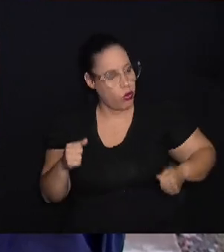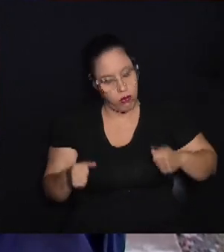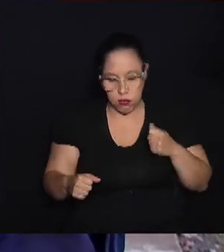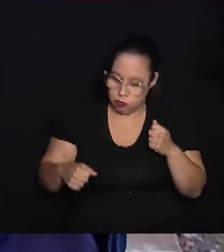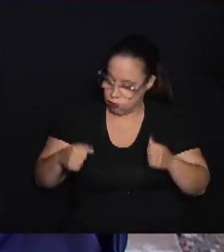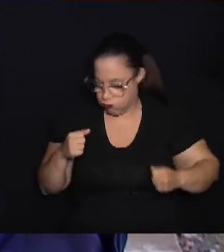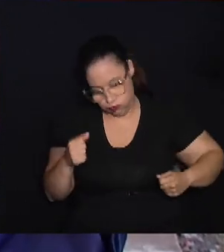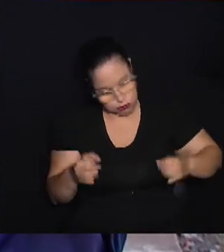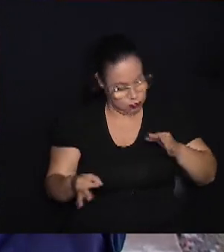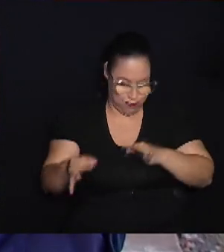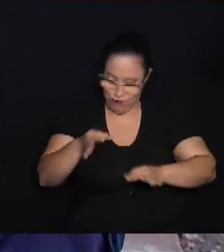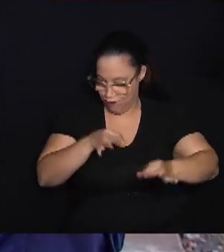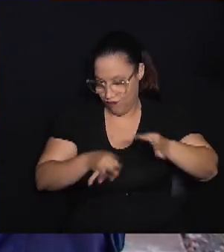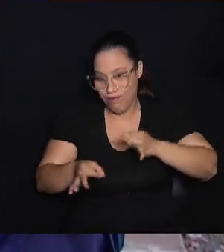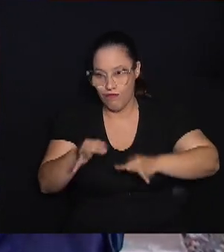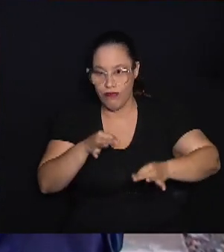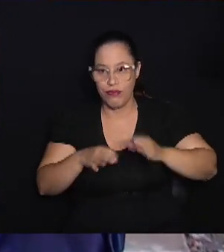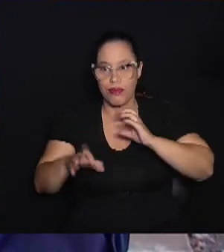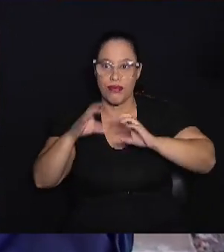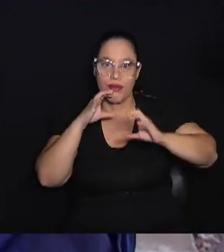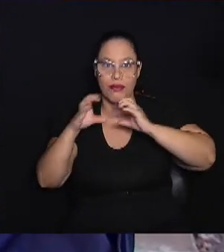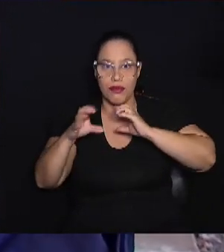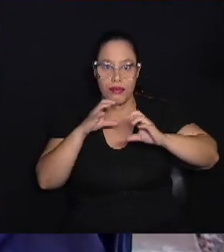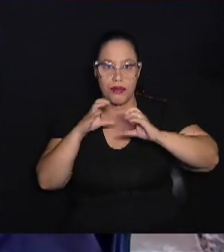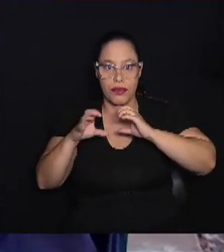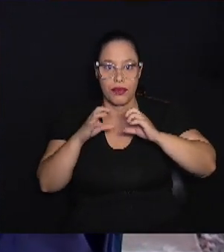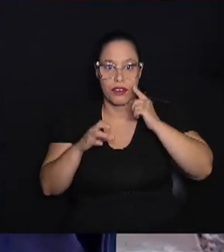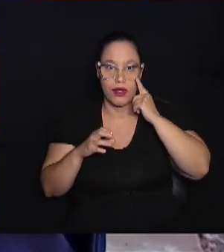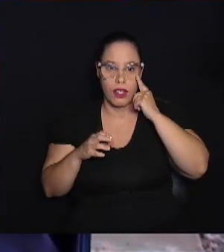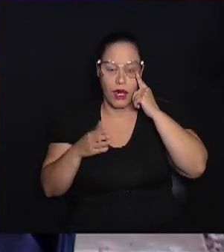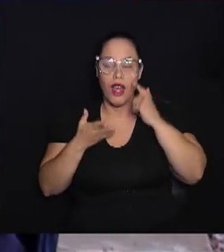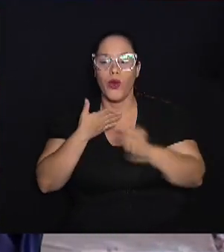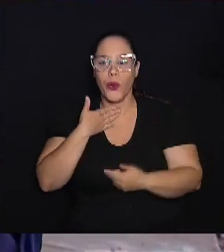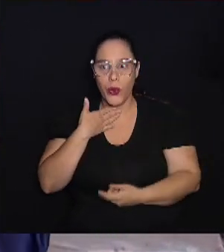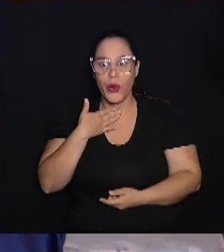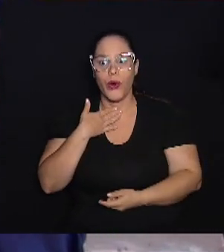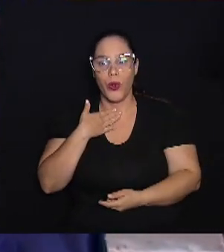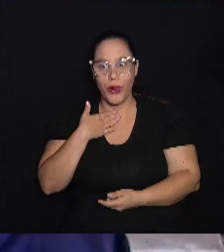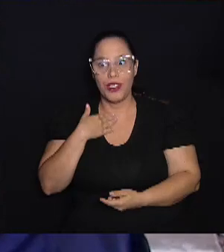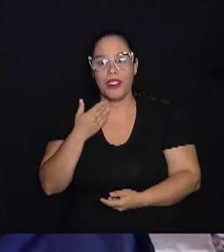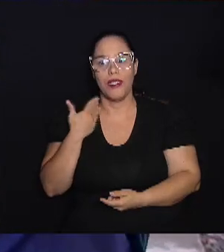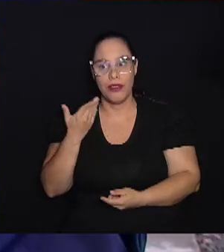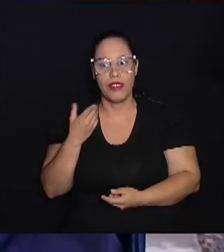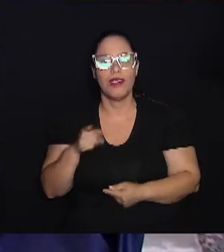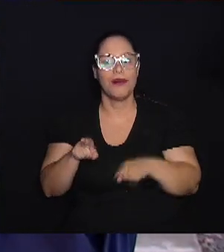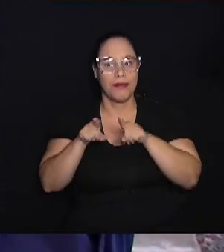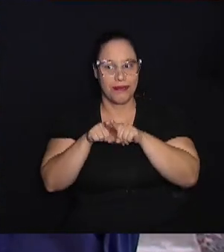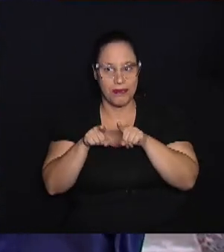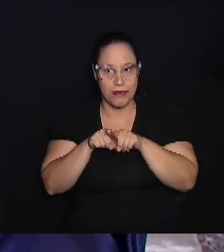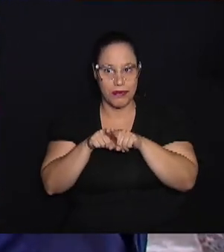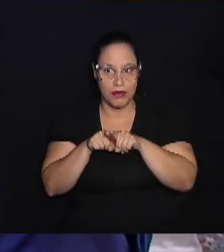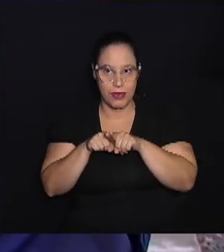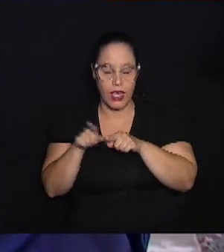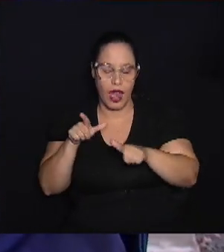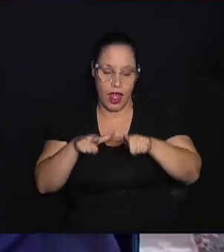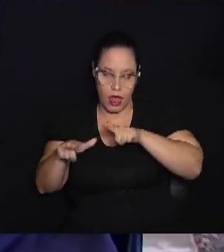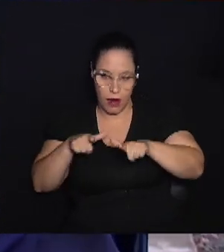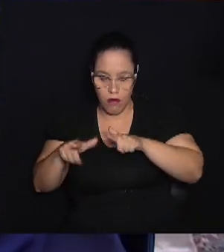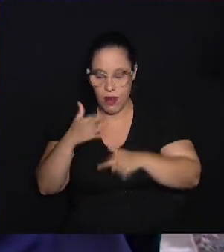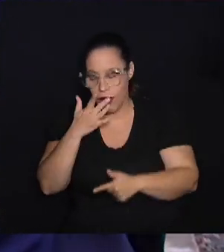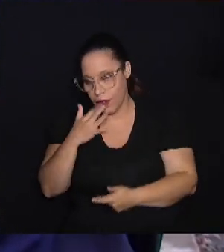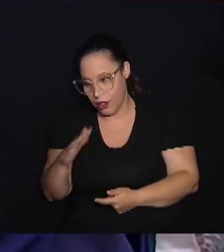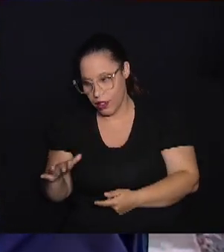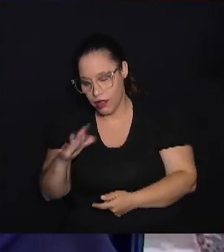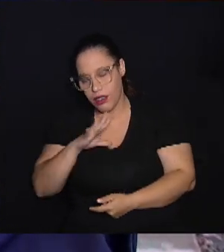eles organizando e cantando, porque haja gogó também, haja voz. Na verdade, trabalhar com criança é